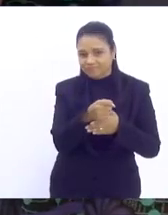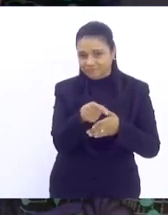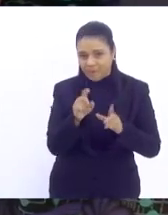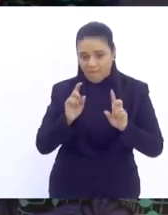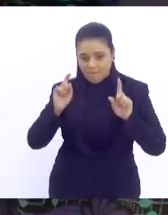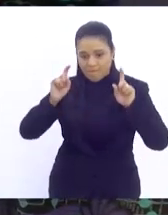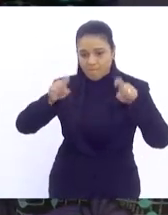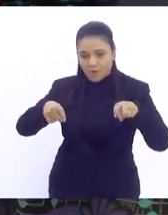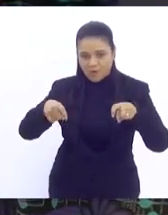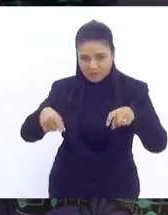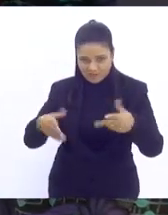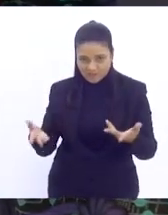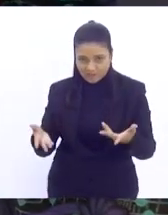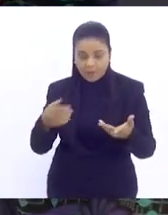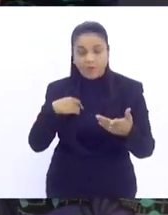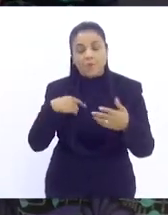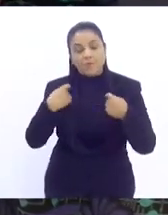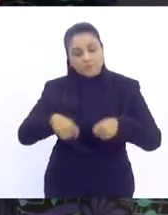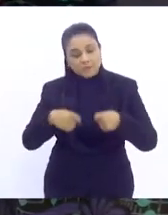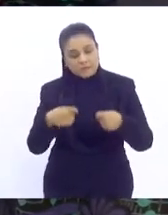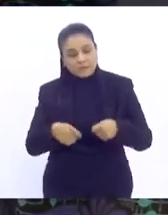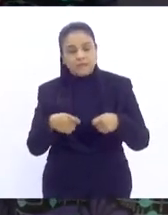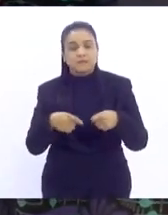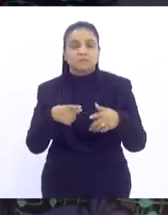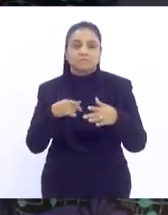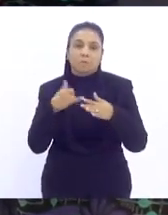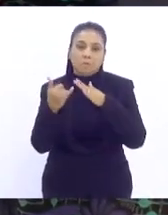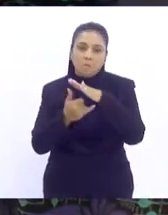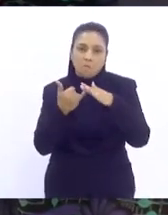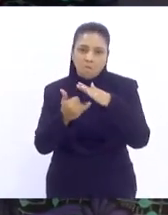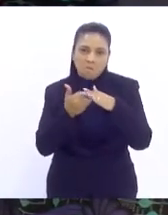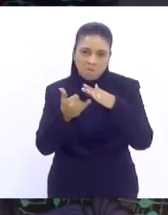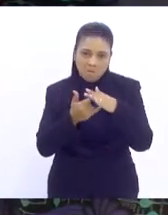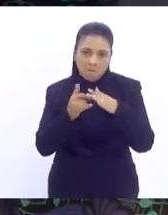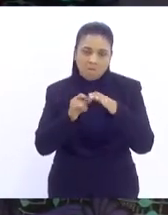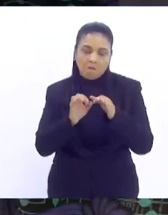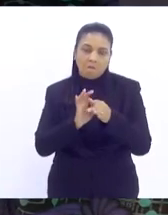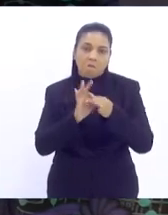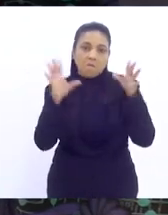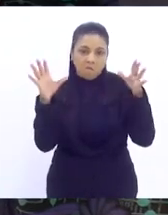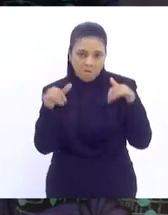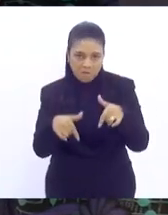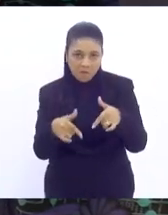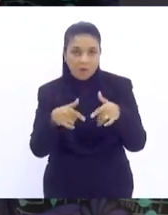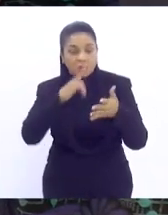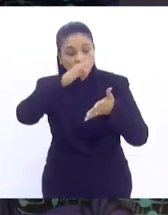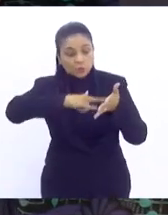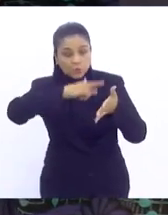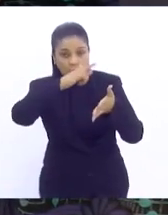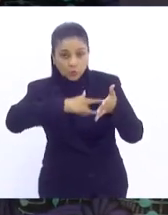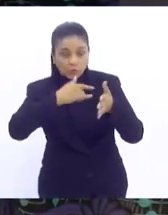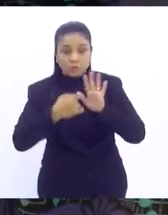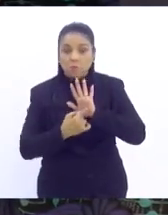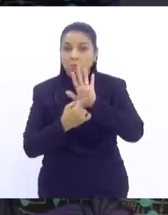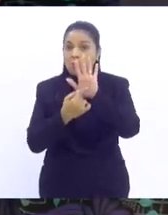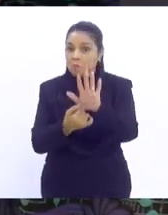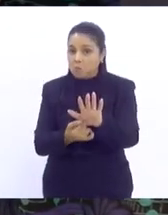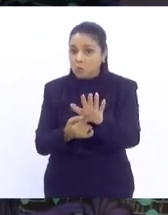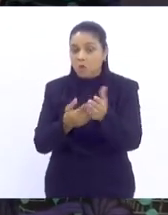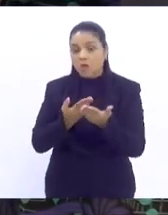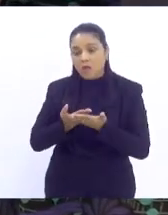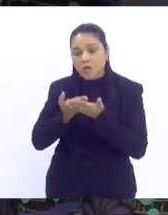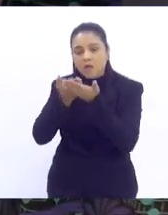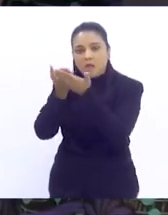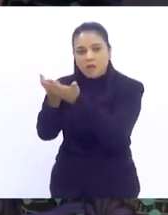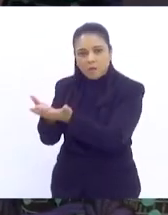e novos pareceres do órgão os novos documentos e as novas evidências foram apresentadas ele encaminhou